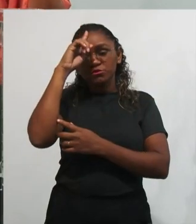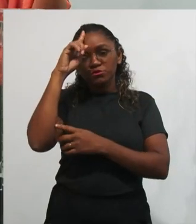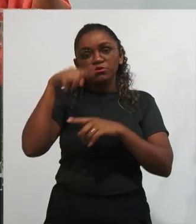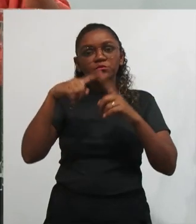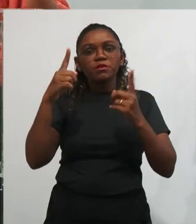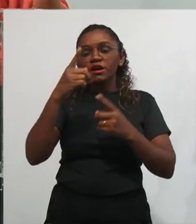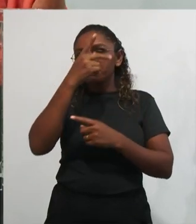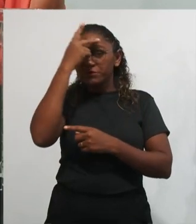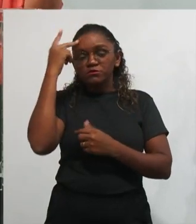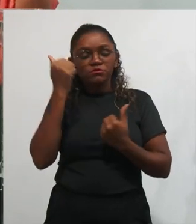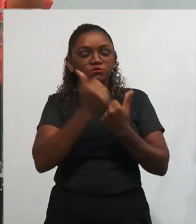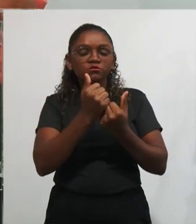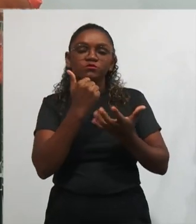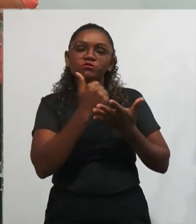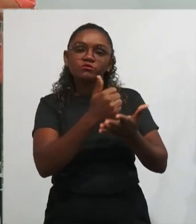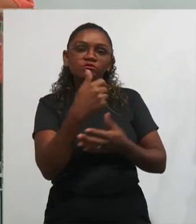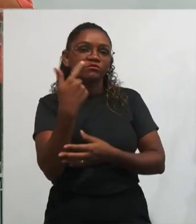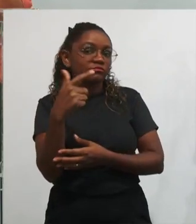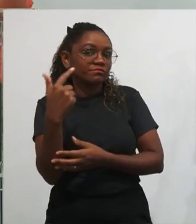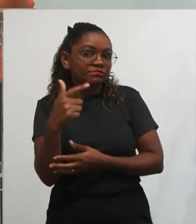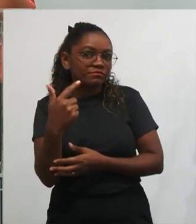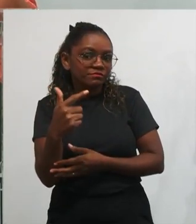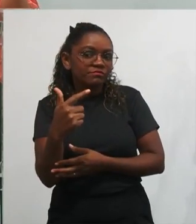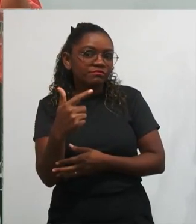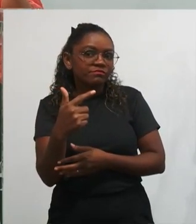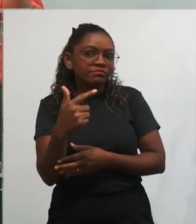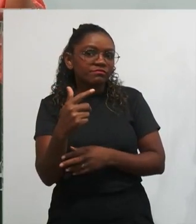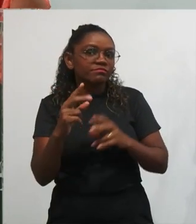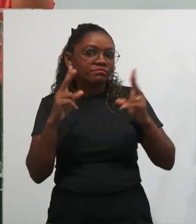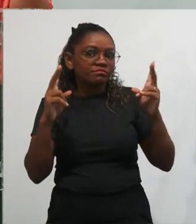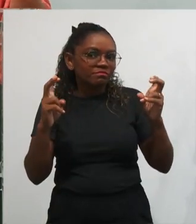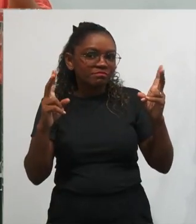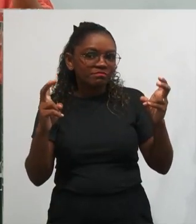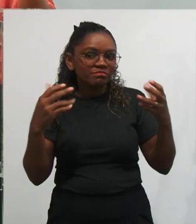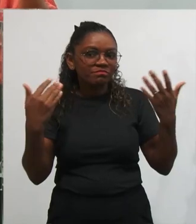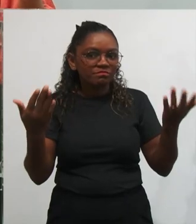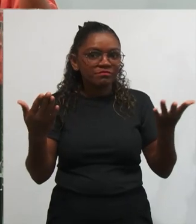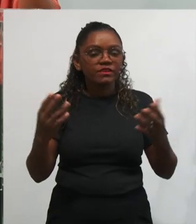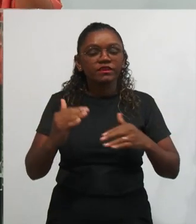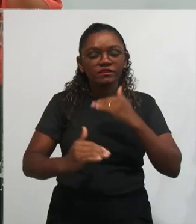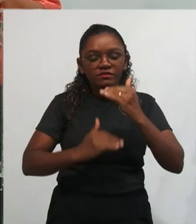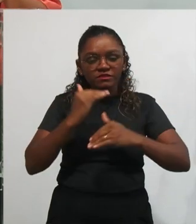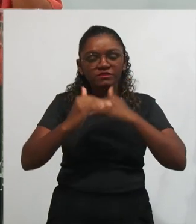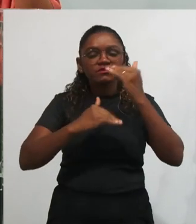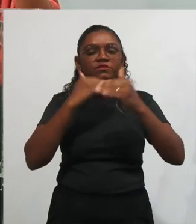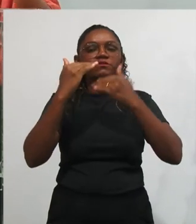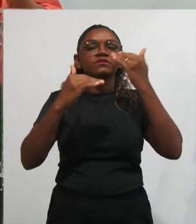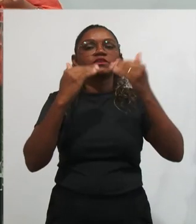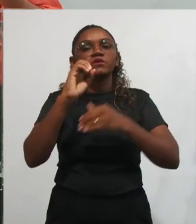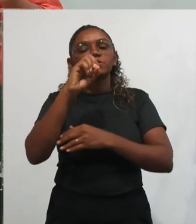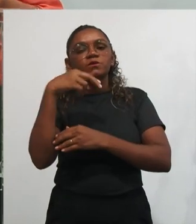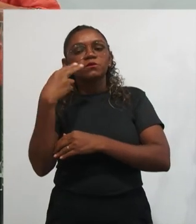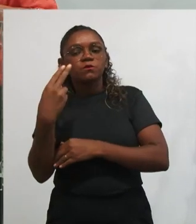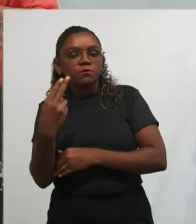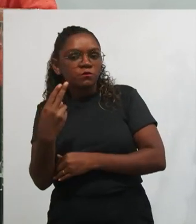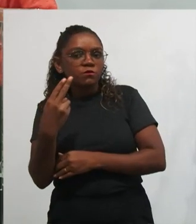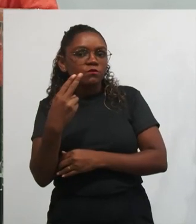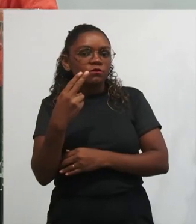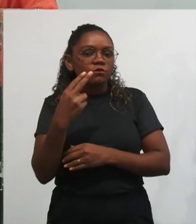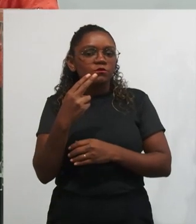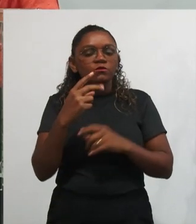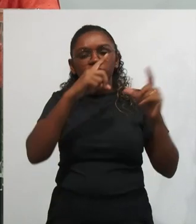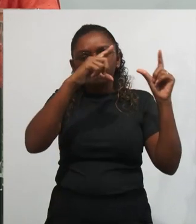ninguém ou nenhuma situação que pudesse auxiliá-la nesse recorte pedagógico para que ela pudesse então sanar ou diminuir essa